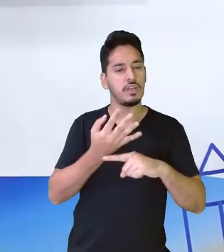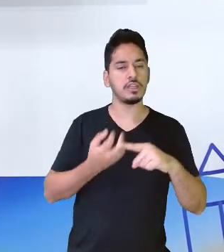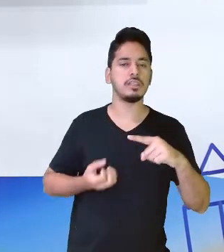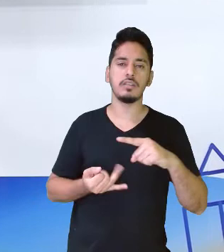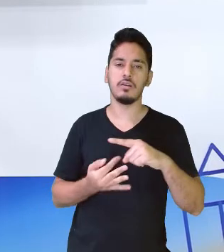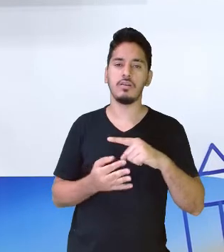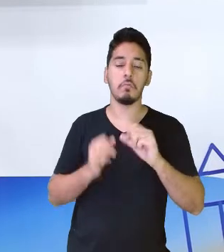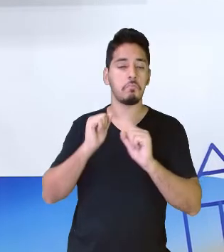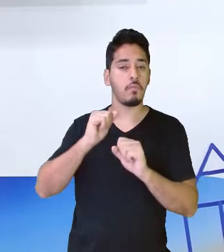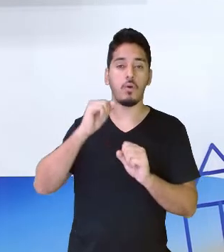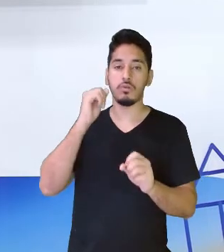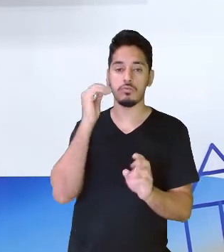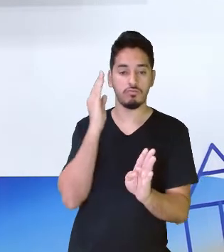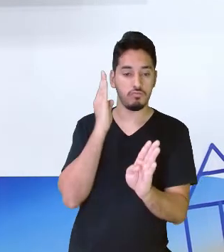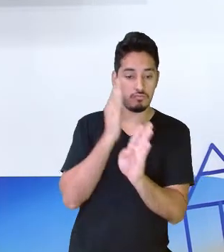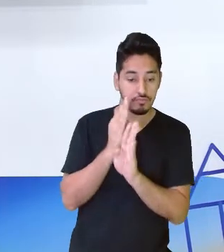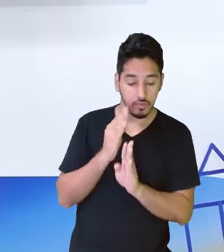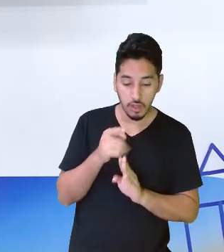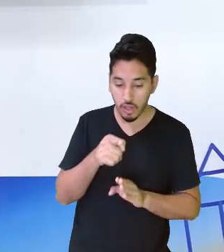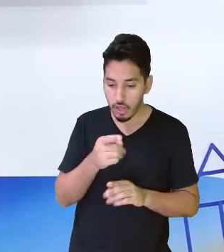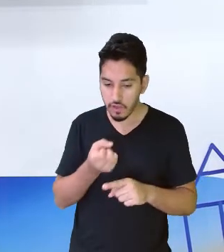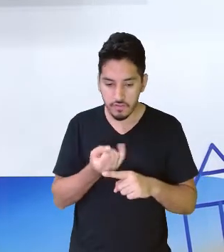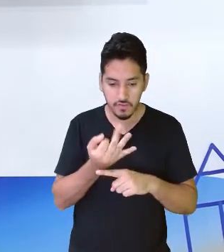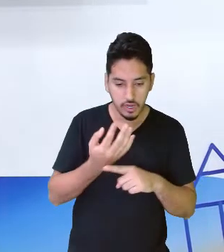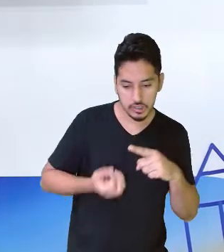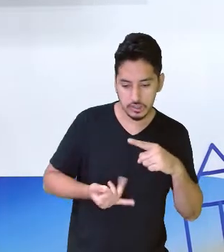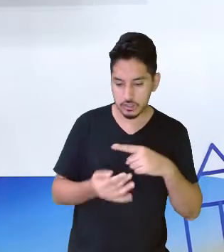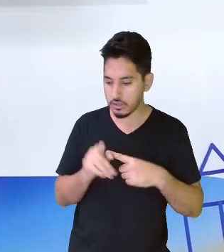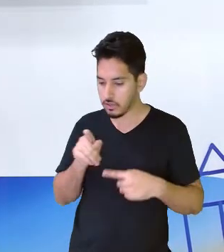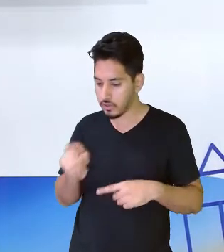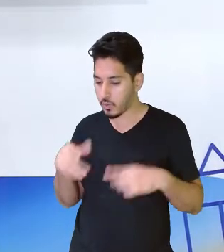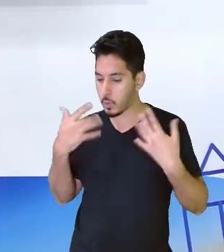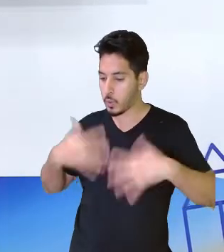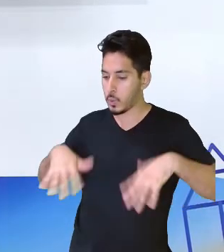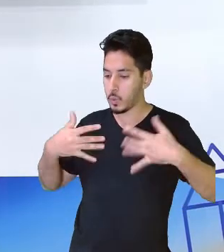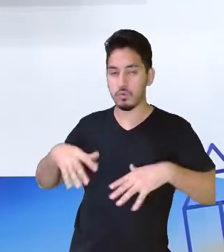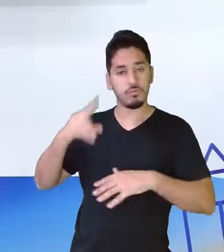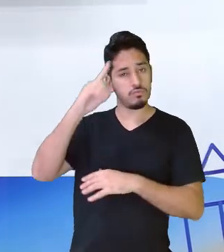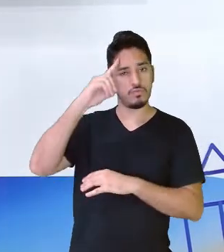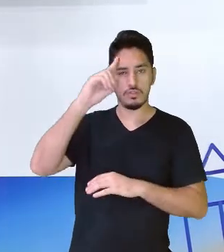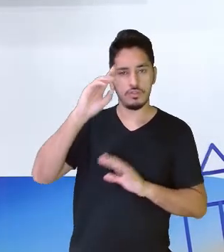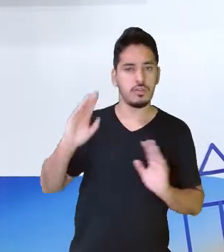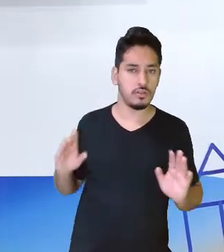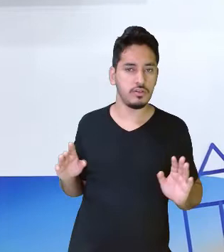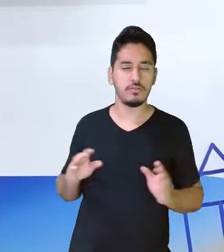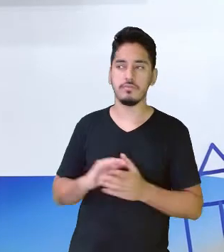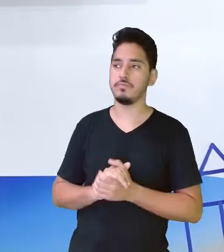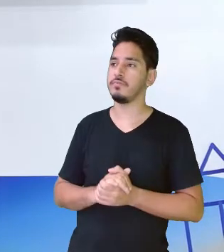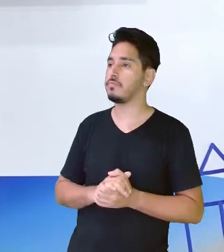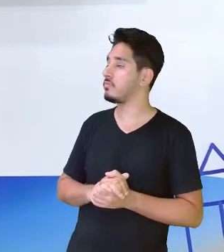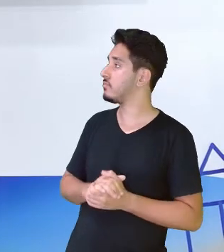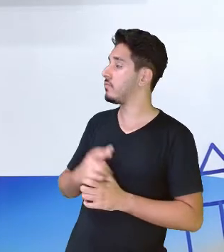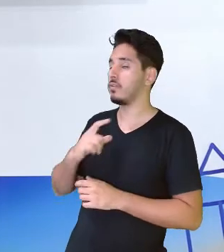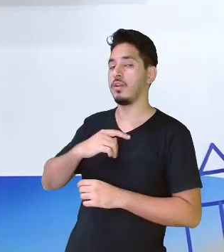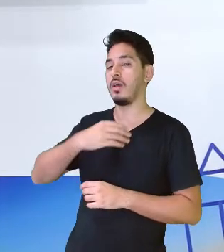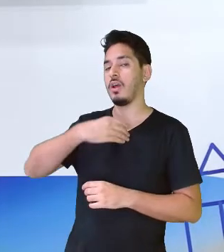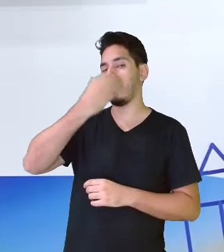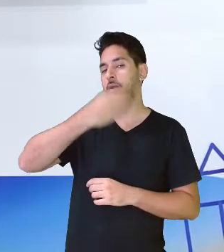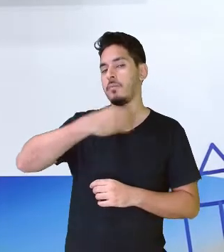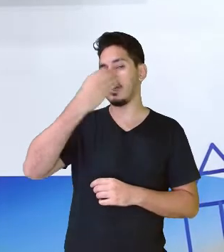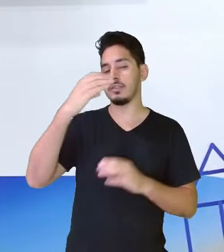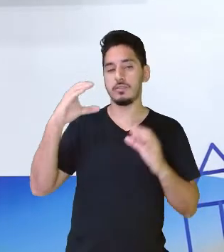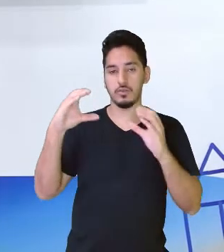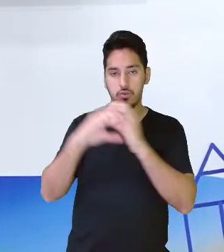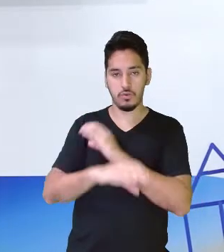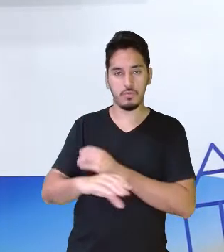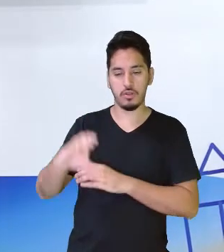pode encontrar frações em várias situações do dia a dia. Aqui eu tenho a minha maçã, ó, a minha maçã